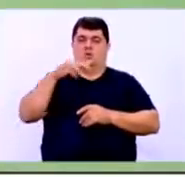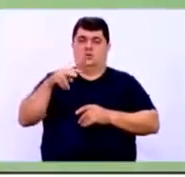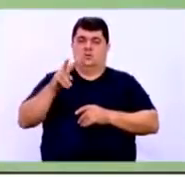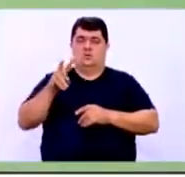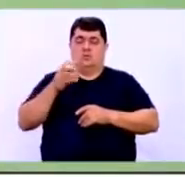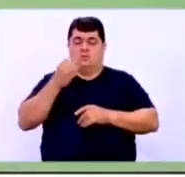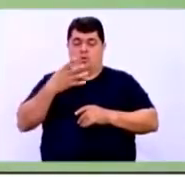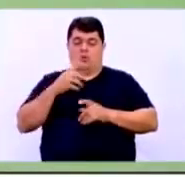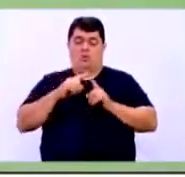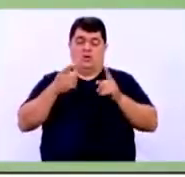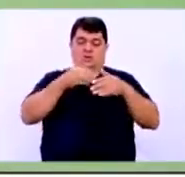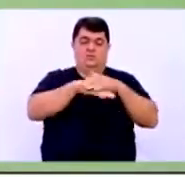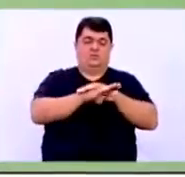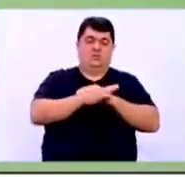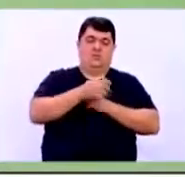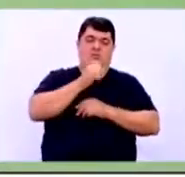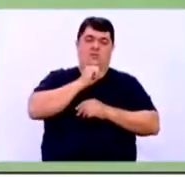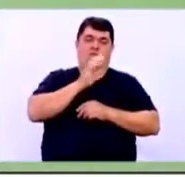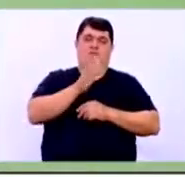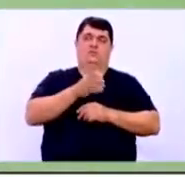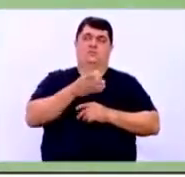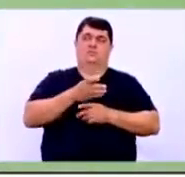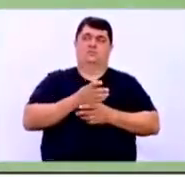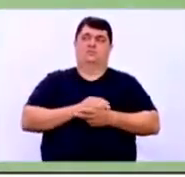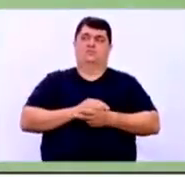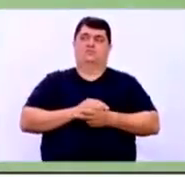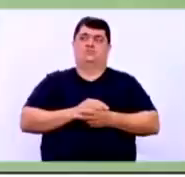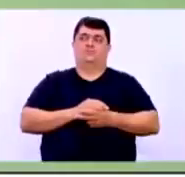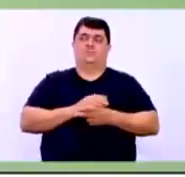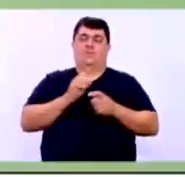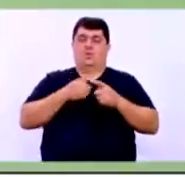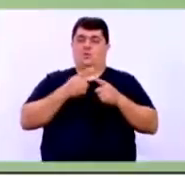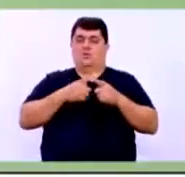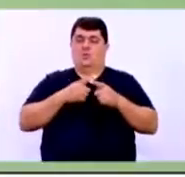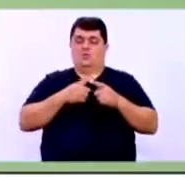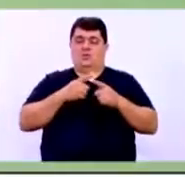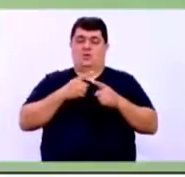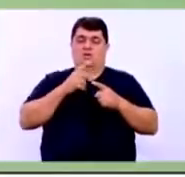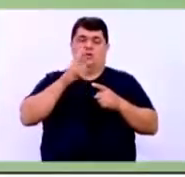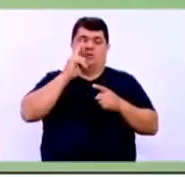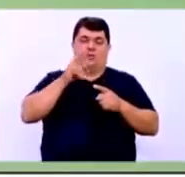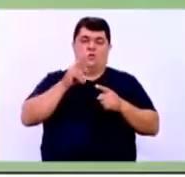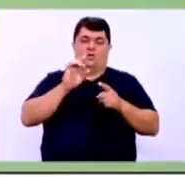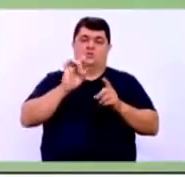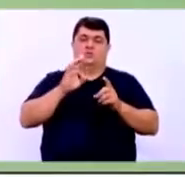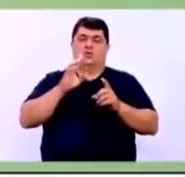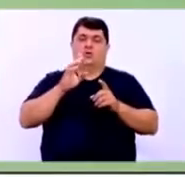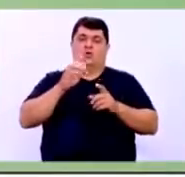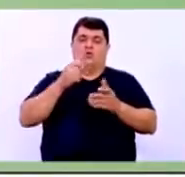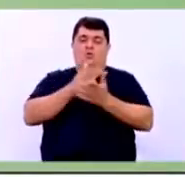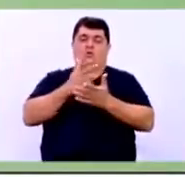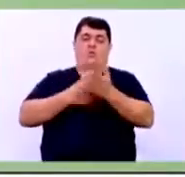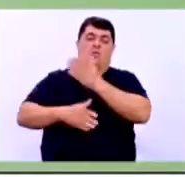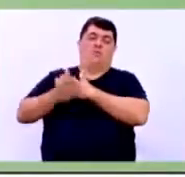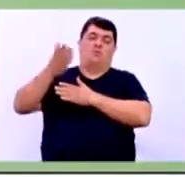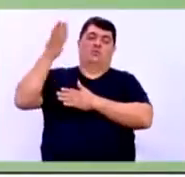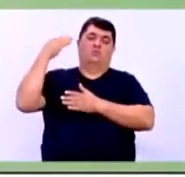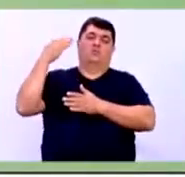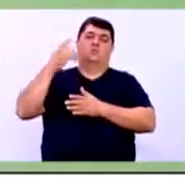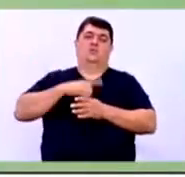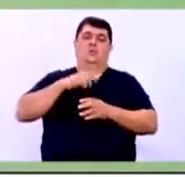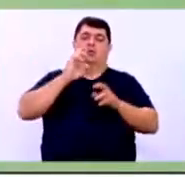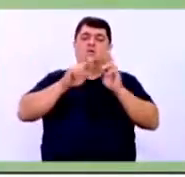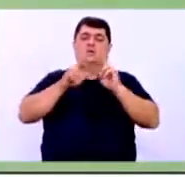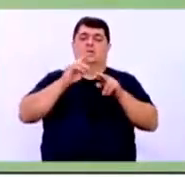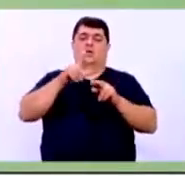estoque está desatualizado, pois é avaliado pelas compras mais antigas. Em termos de resultado, mostrará um lucro